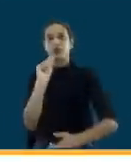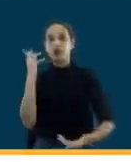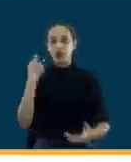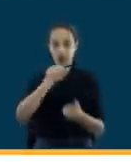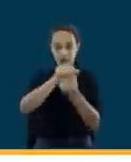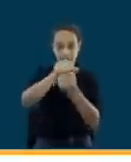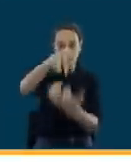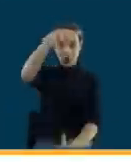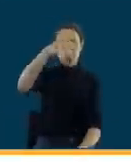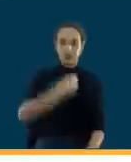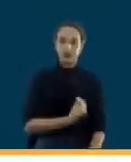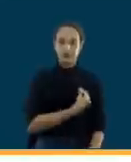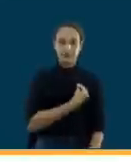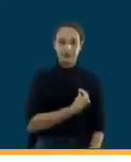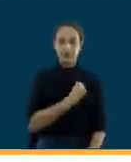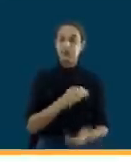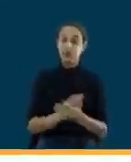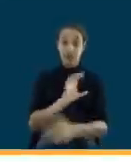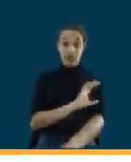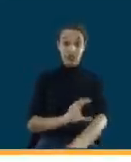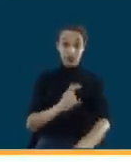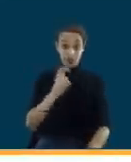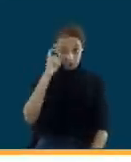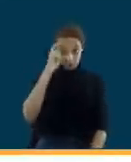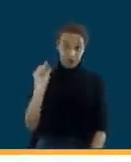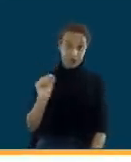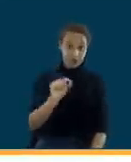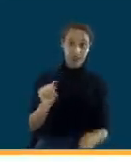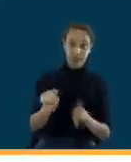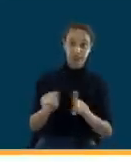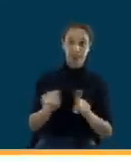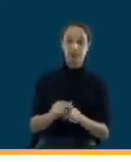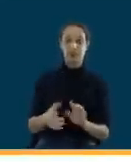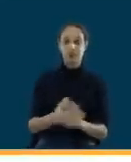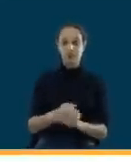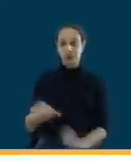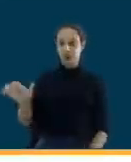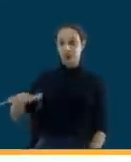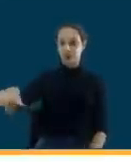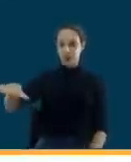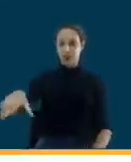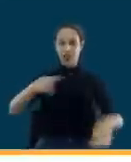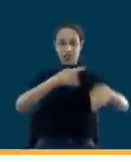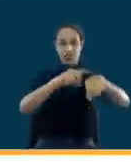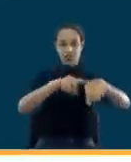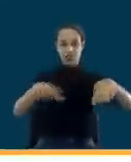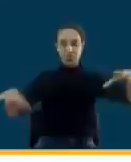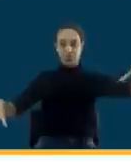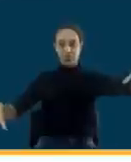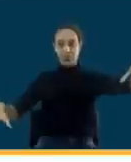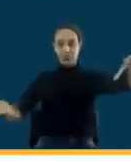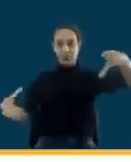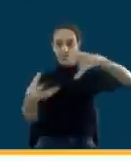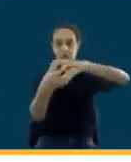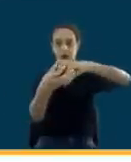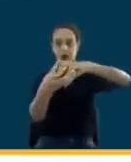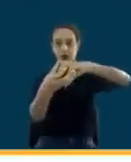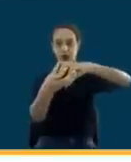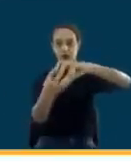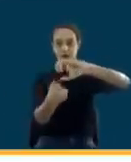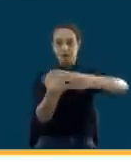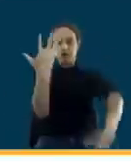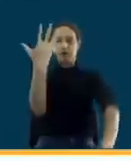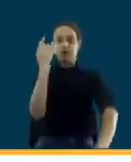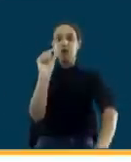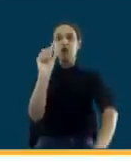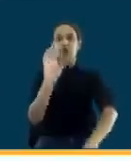resultado disso. É encontro de espaço com tempo, né? De memória e território, né? Compartidos, aí cria cultura.